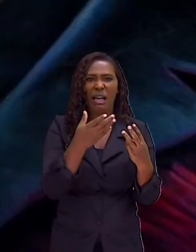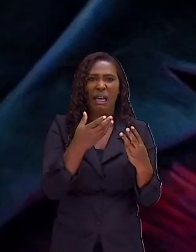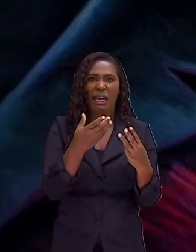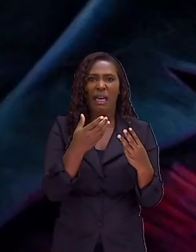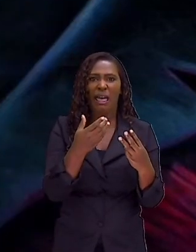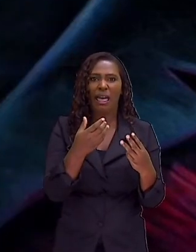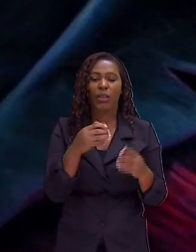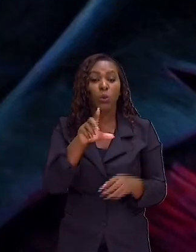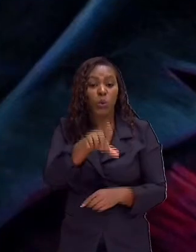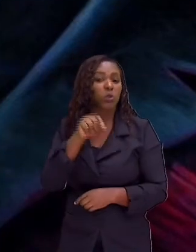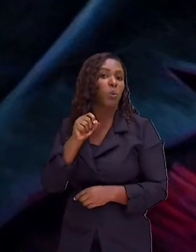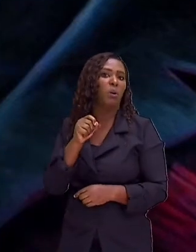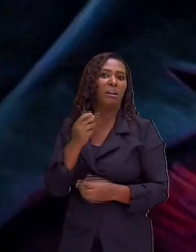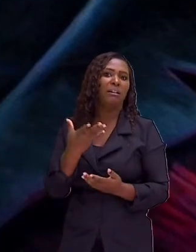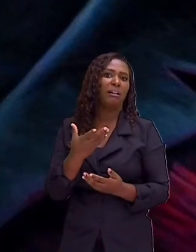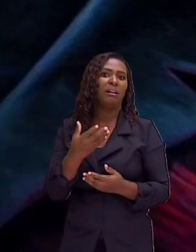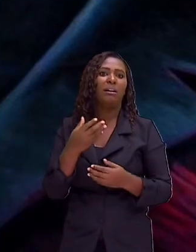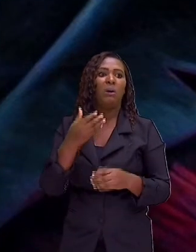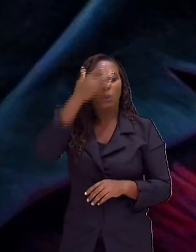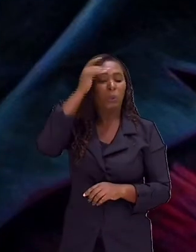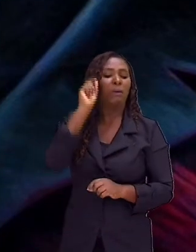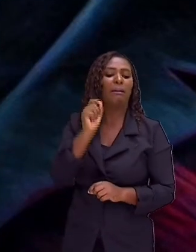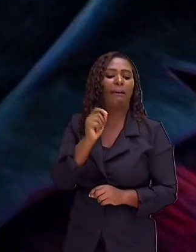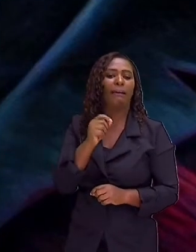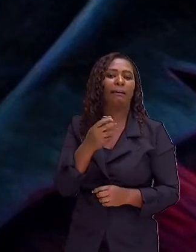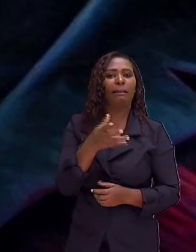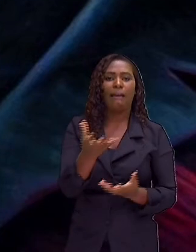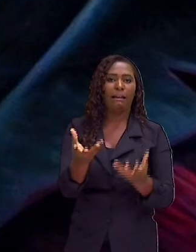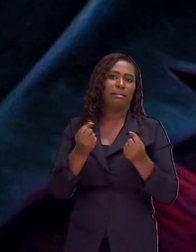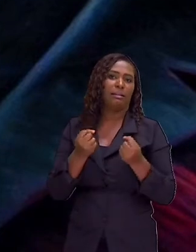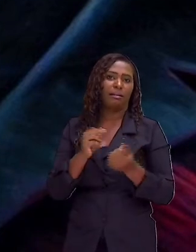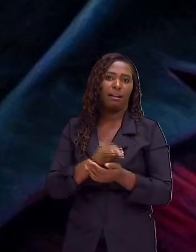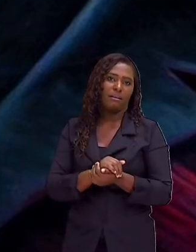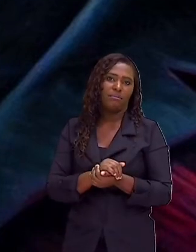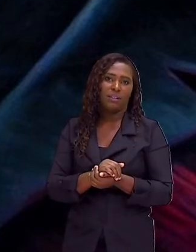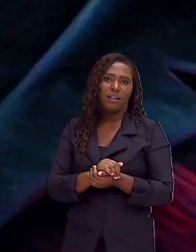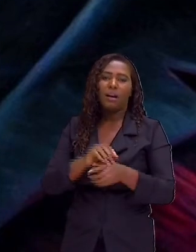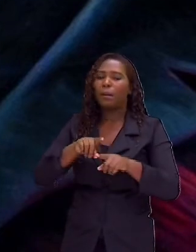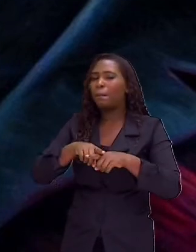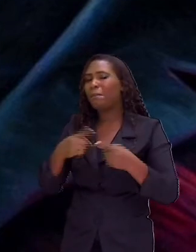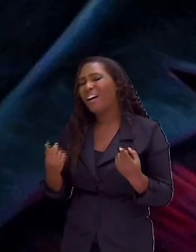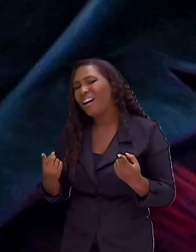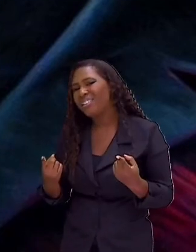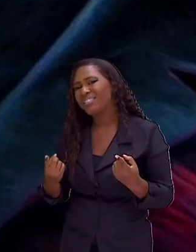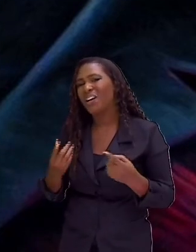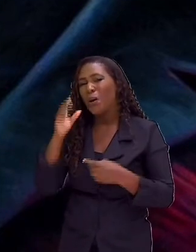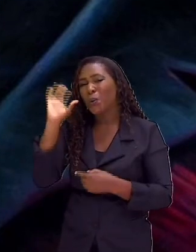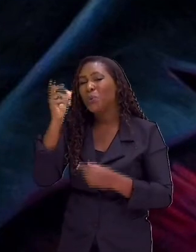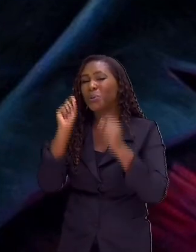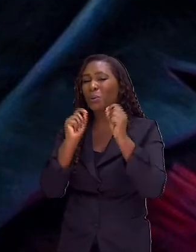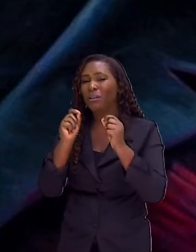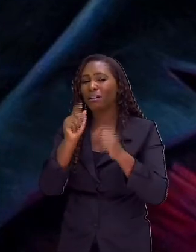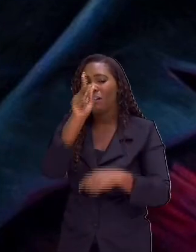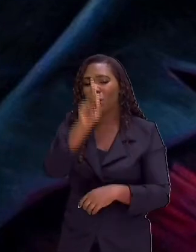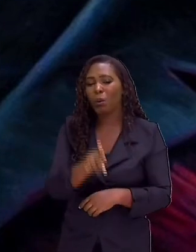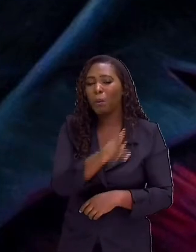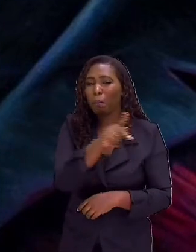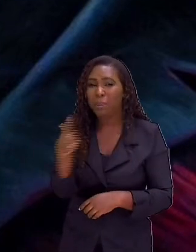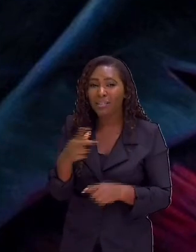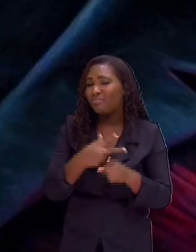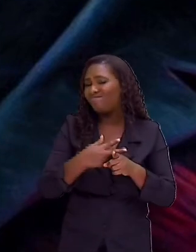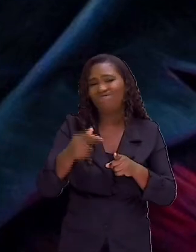Hidalgo acabou sendo vencido, preso e fuzilado em 1811. Mas a